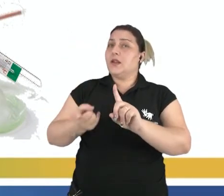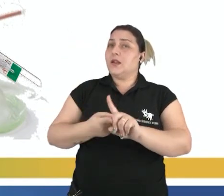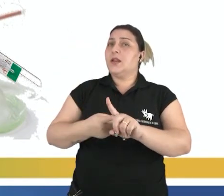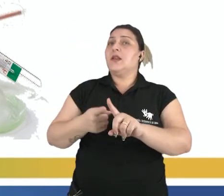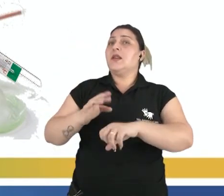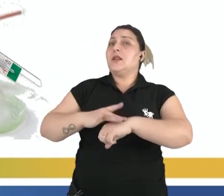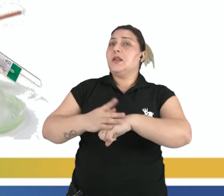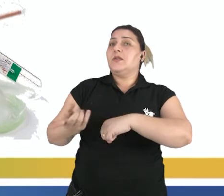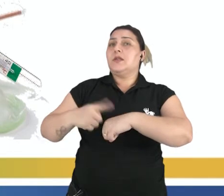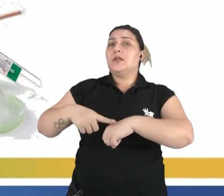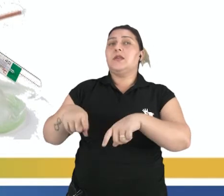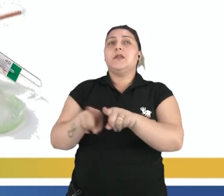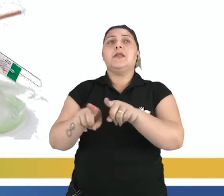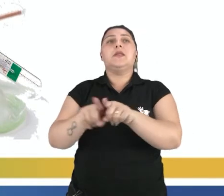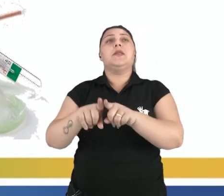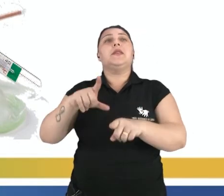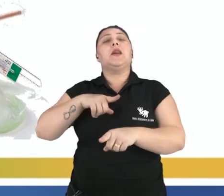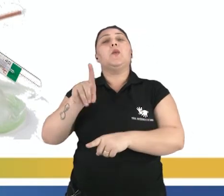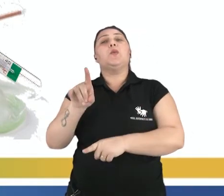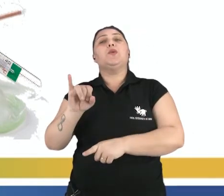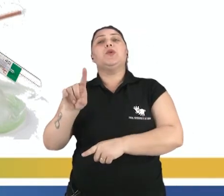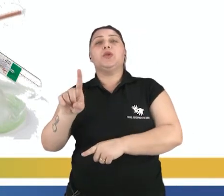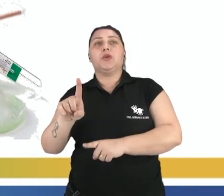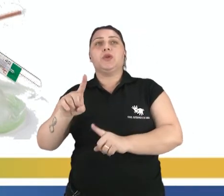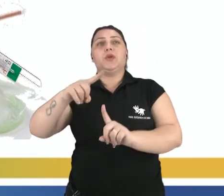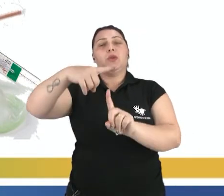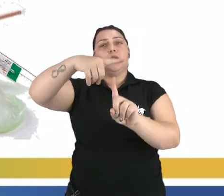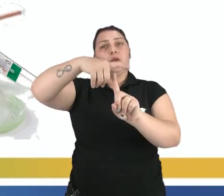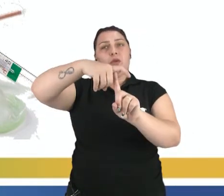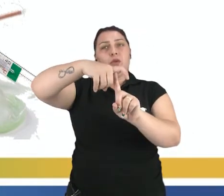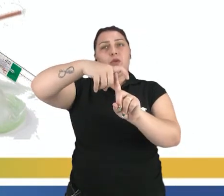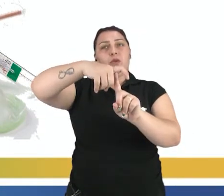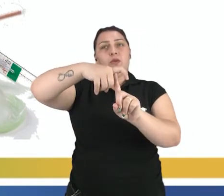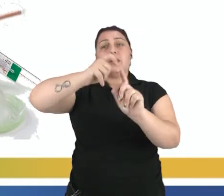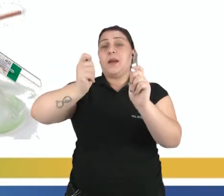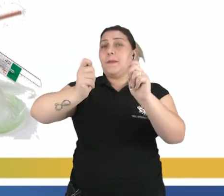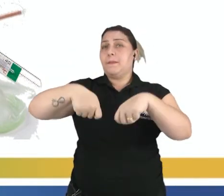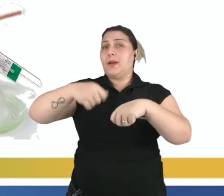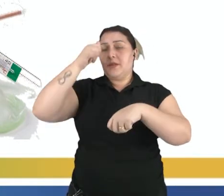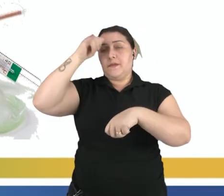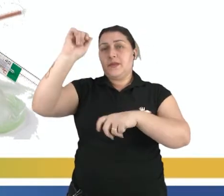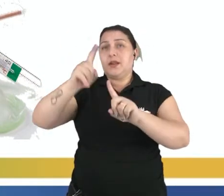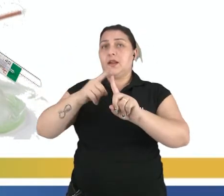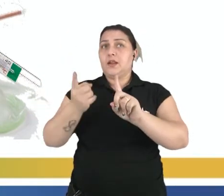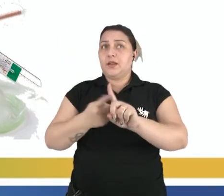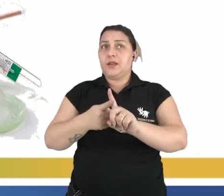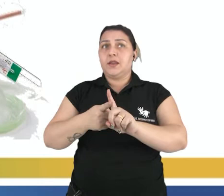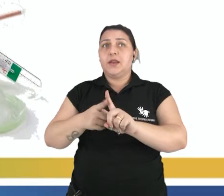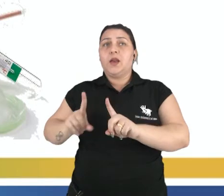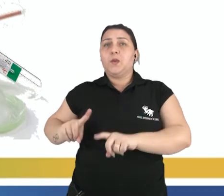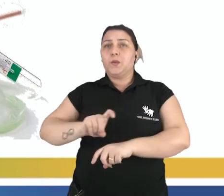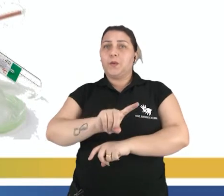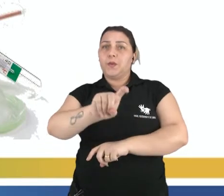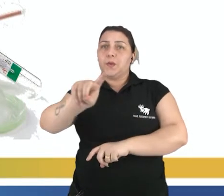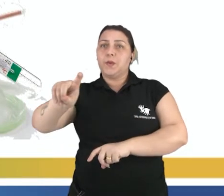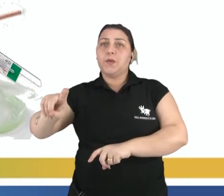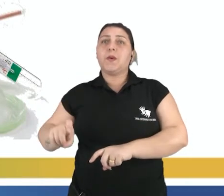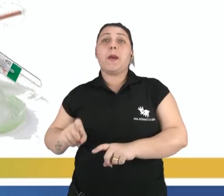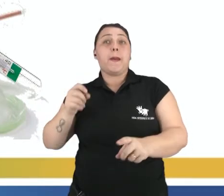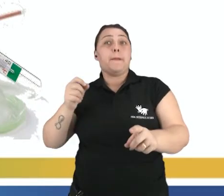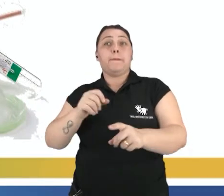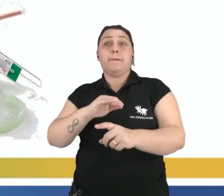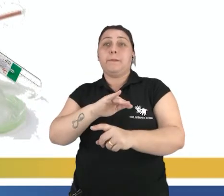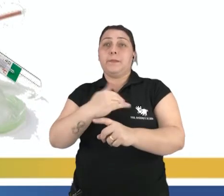sexualmente transmissíveis. Nós temos o DIU, que é capaz de prevenir a gravidez, espermicidas que ajudam,